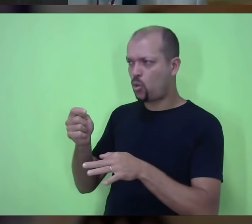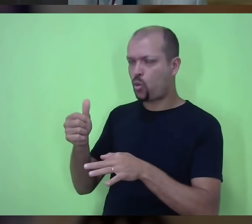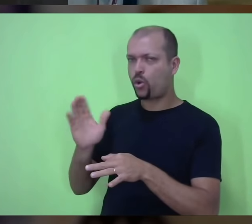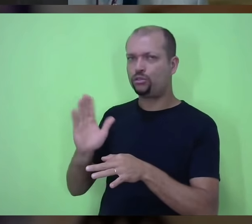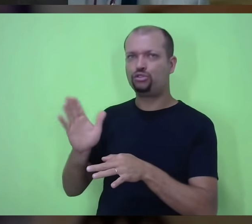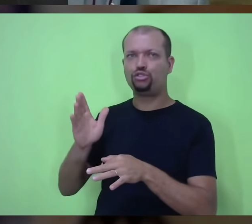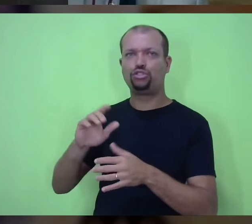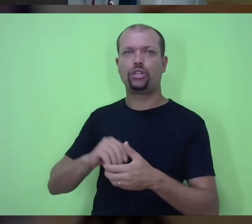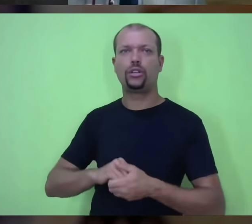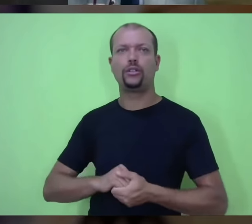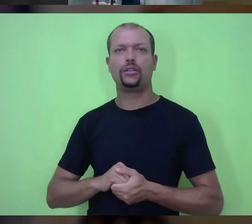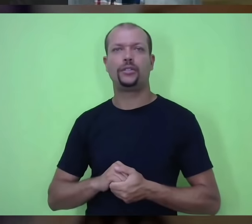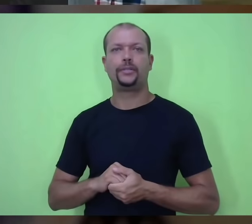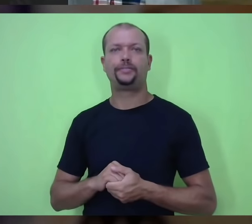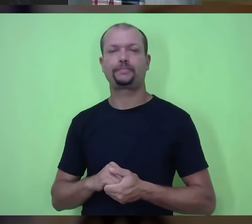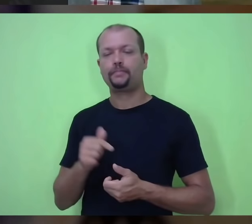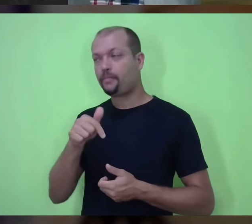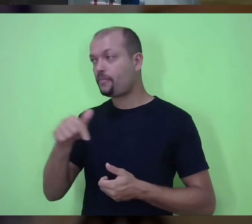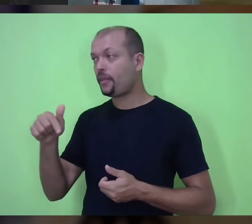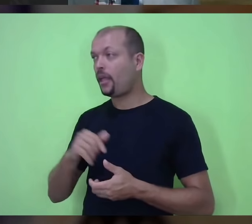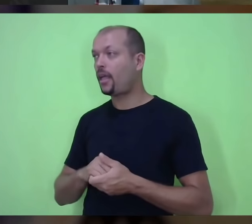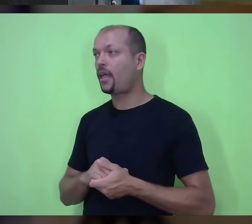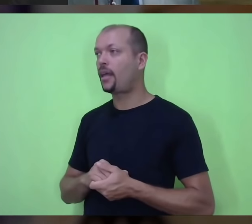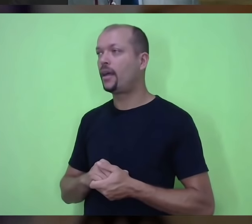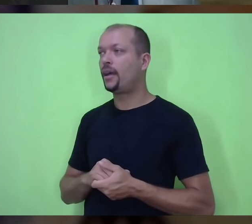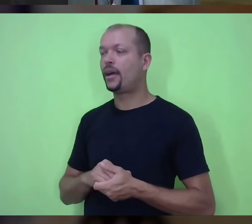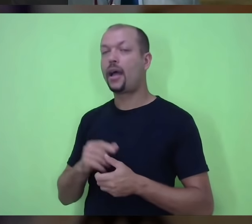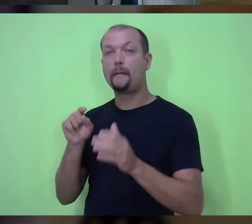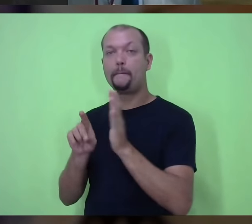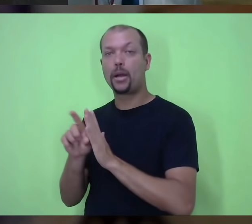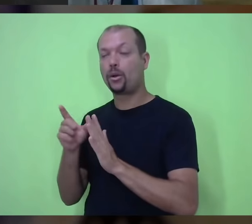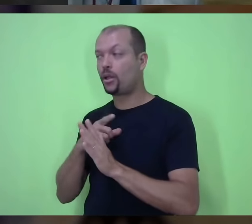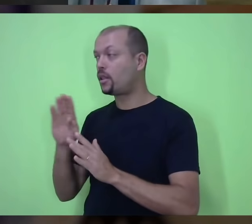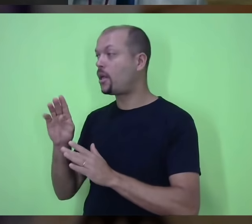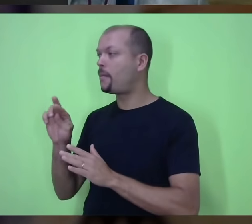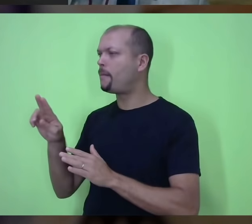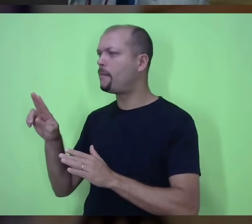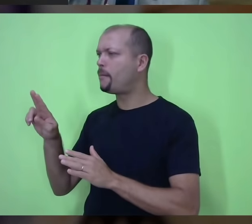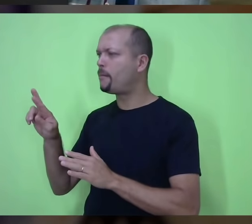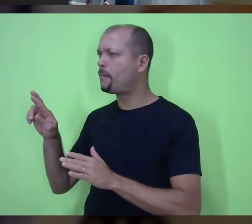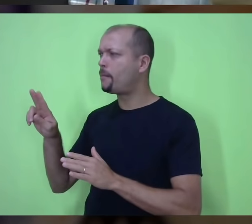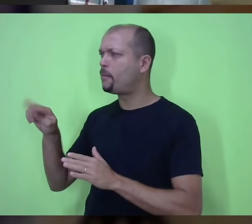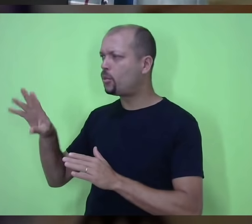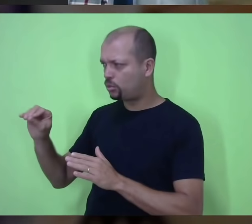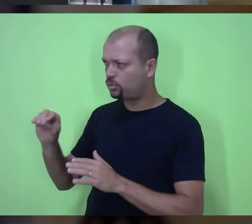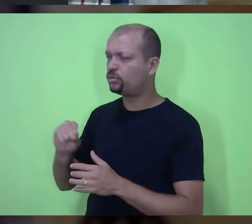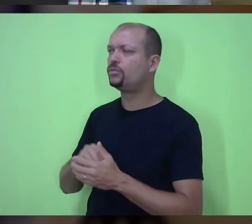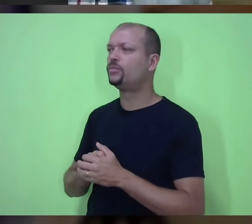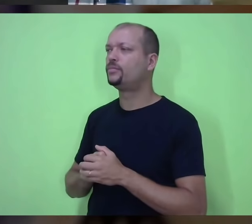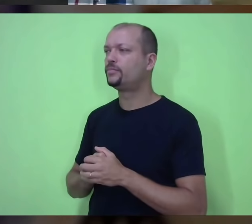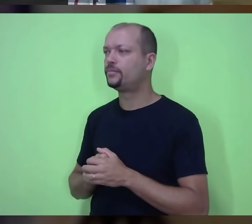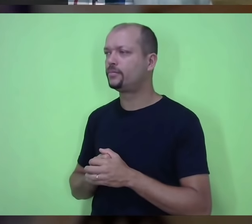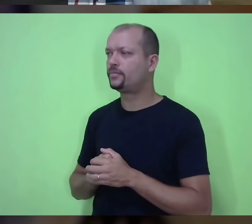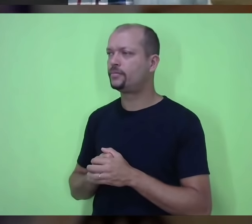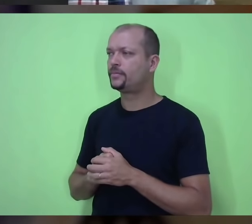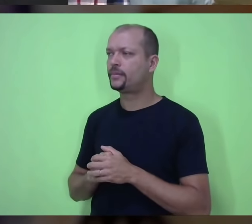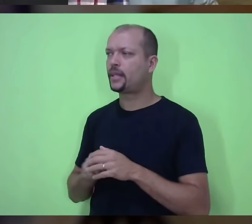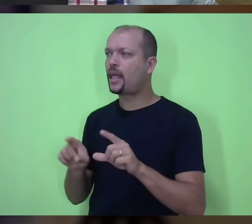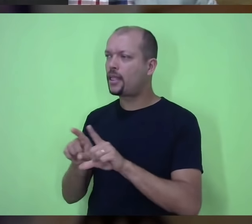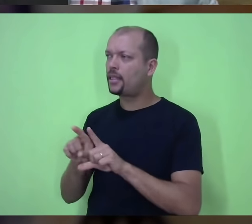do nosso estudo dessa semana, então eu tenho mais uma pergunta ao pastor Bruno, e vou pedir que